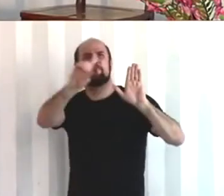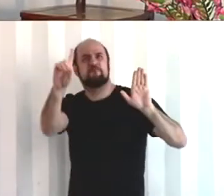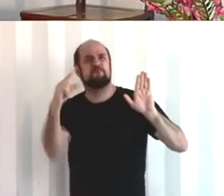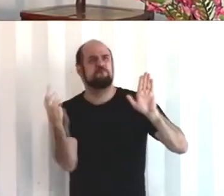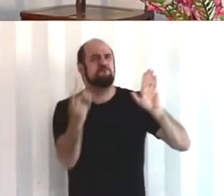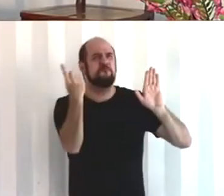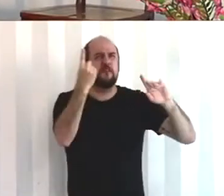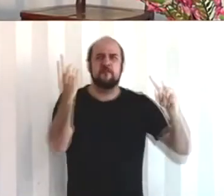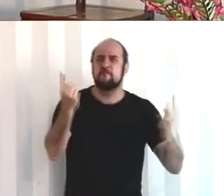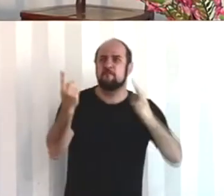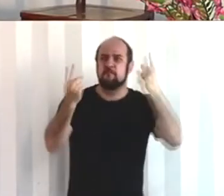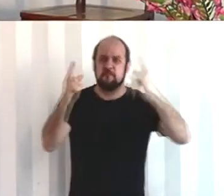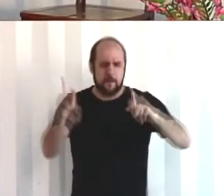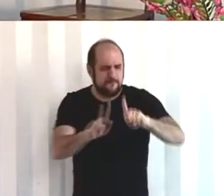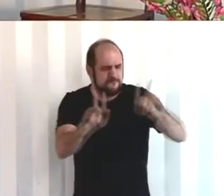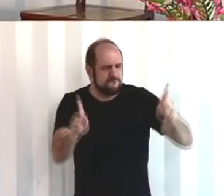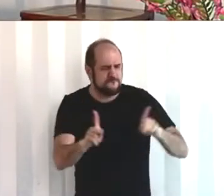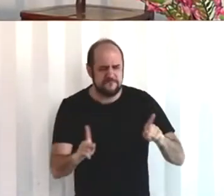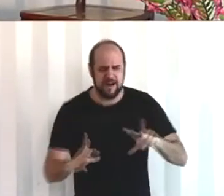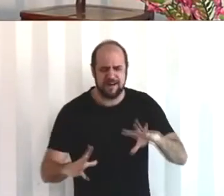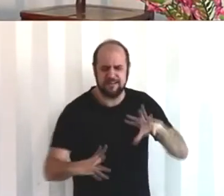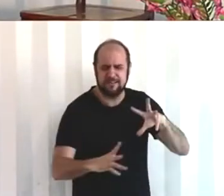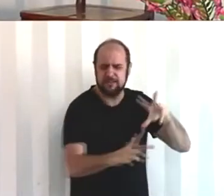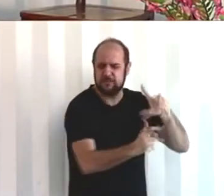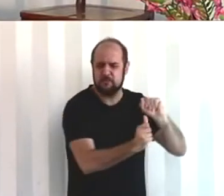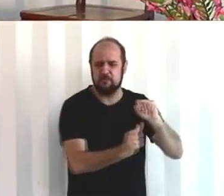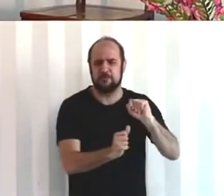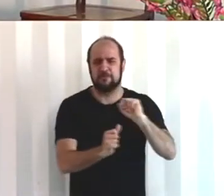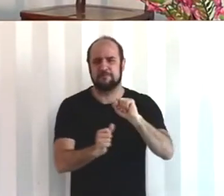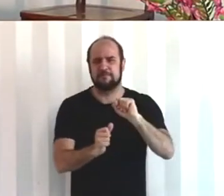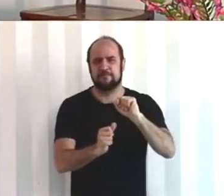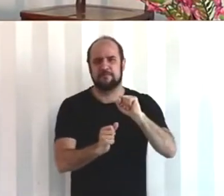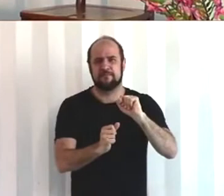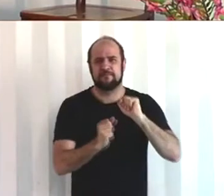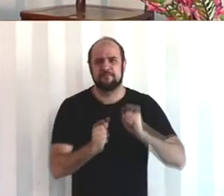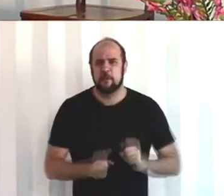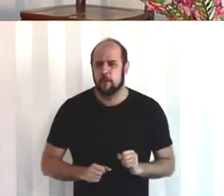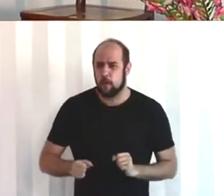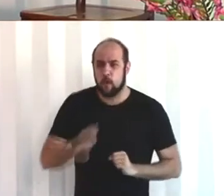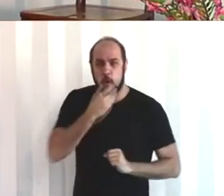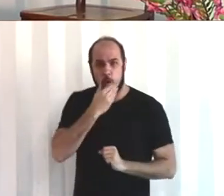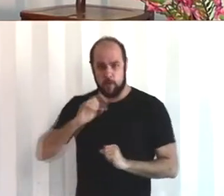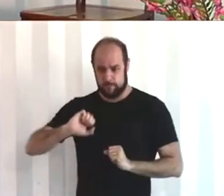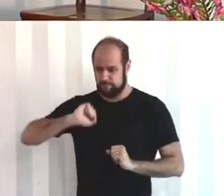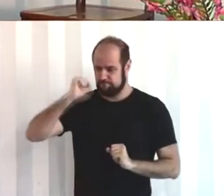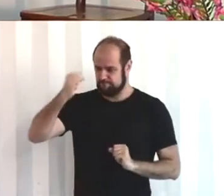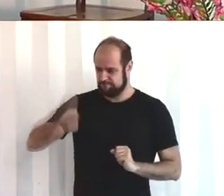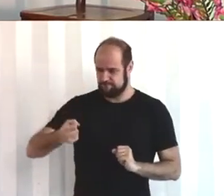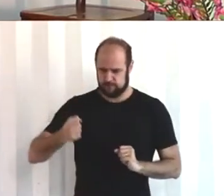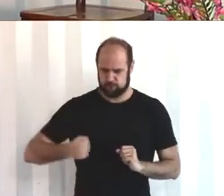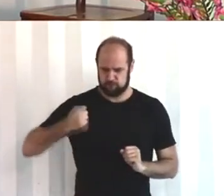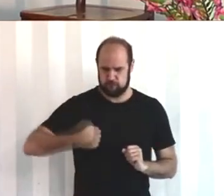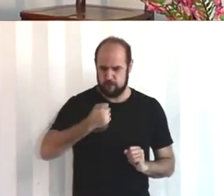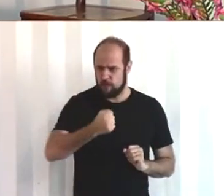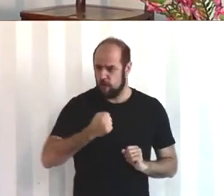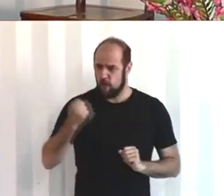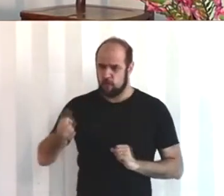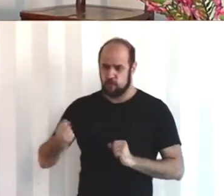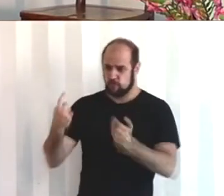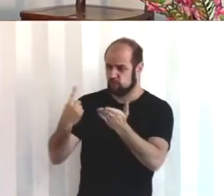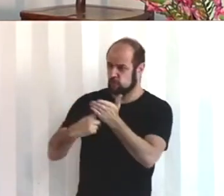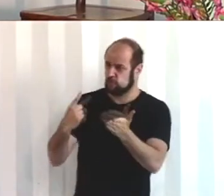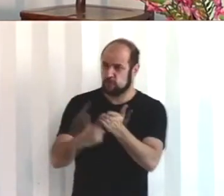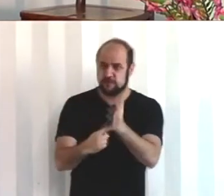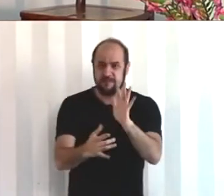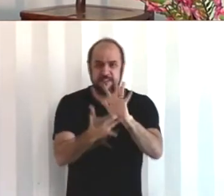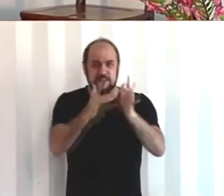alturas e paz na terra entre os homens a quem Ele quer bem. Quando os pastores receberam a boa nova de que Jesus tinha